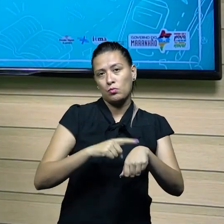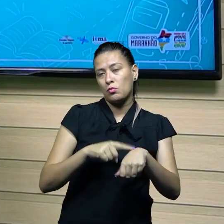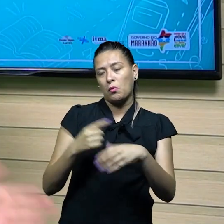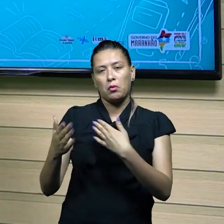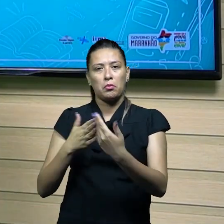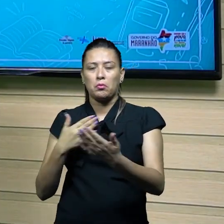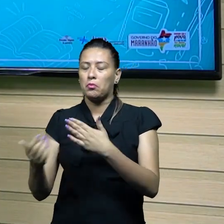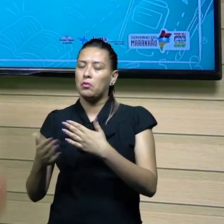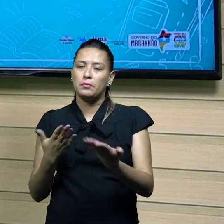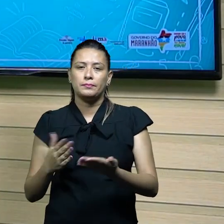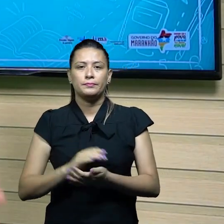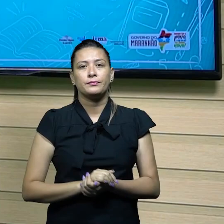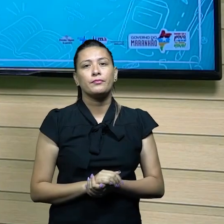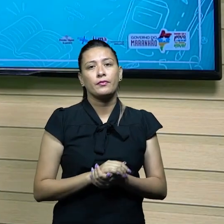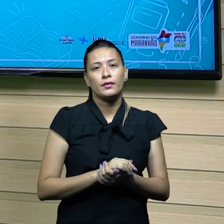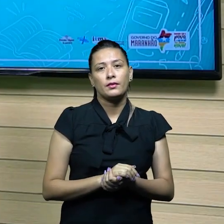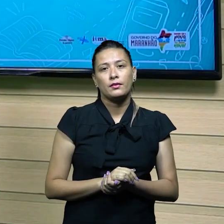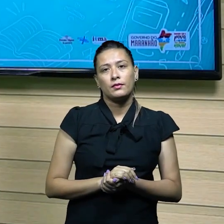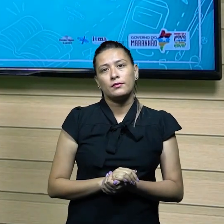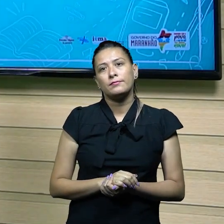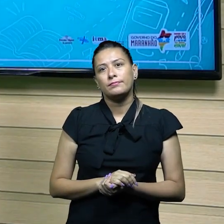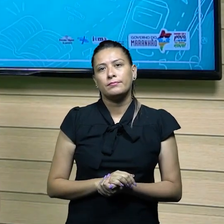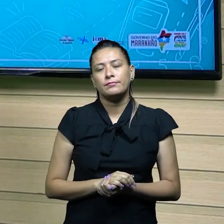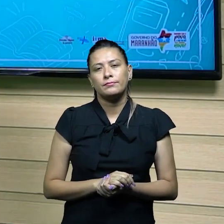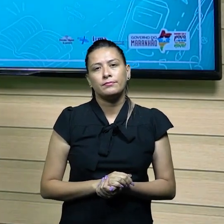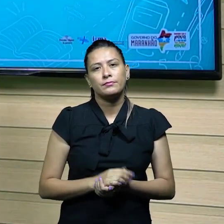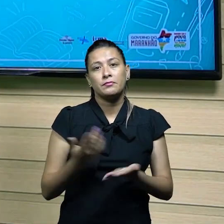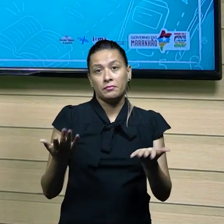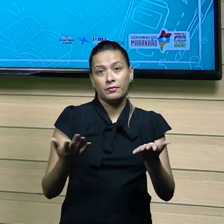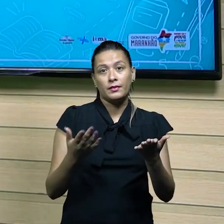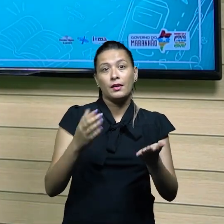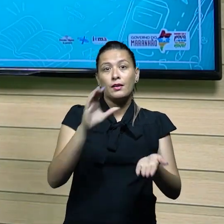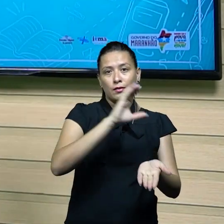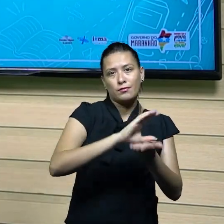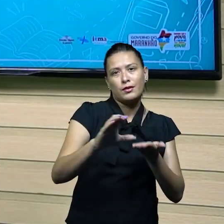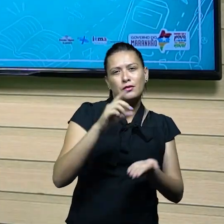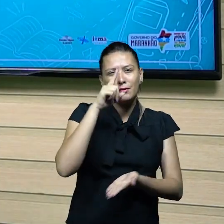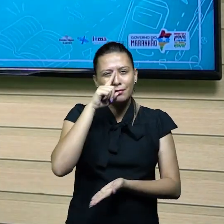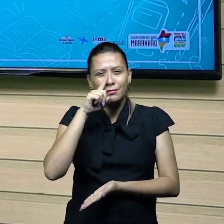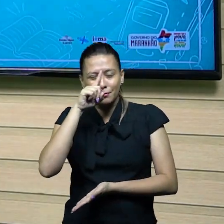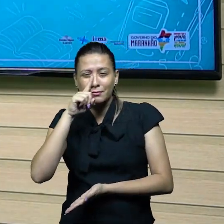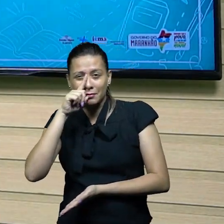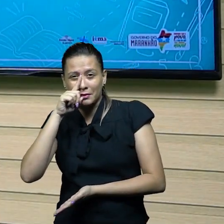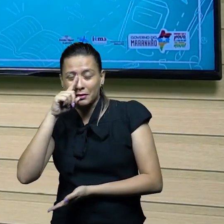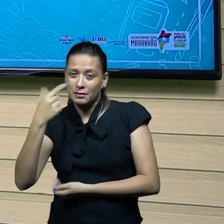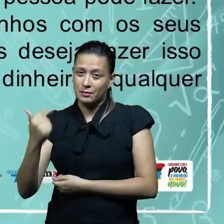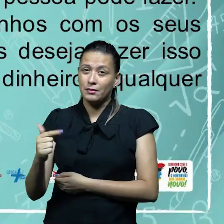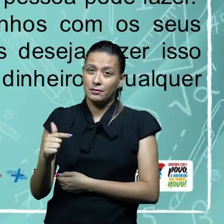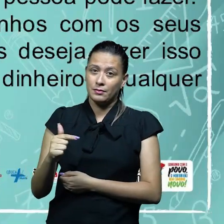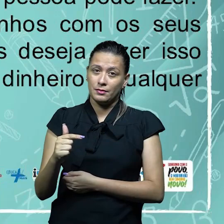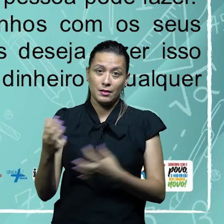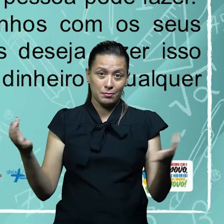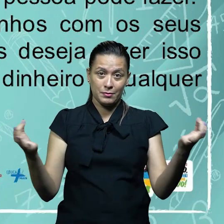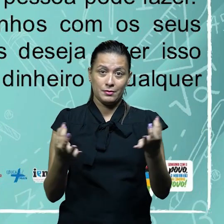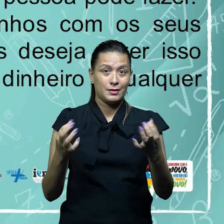dele. Tá? Esse é o ideal, mas não é assim que acontece no mundo do investimento. Bora ver as situações, ok?